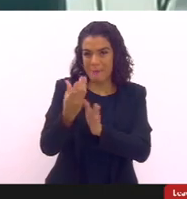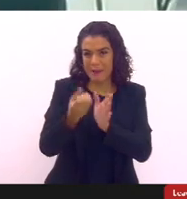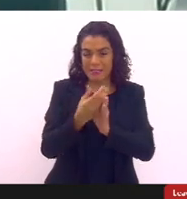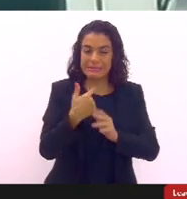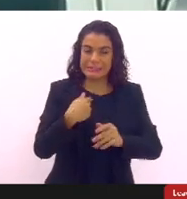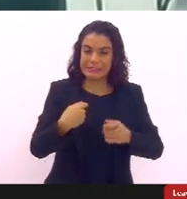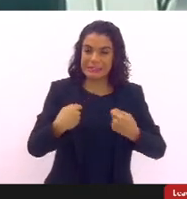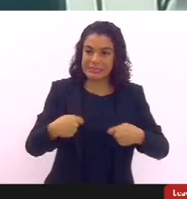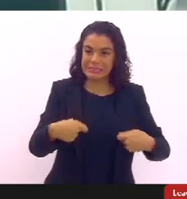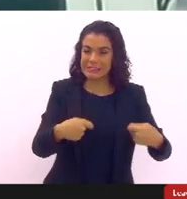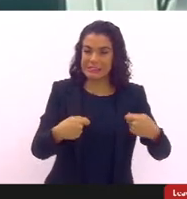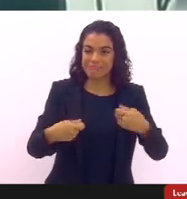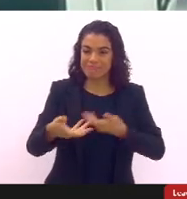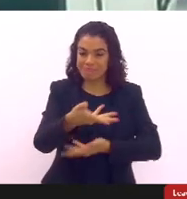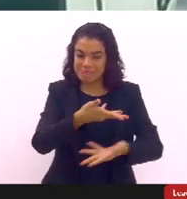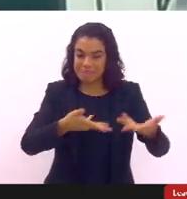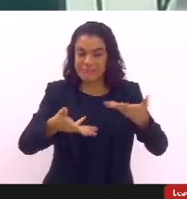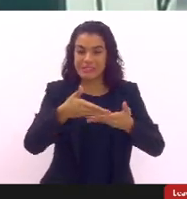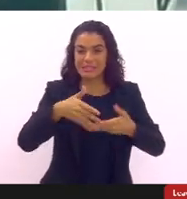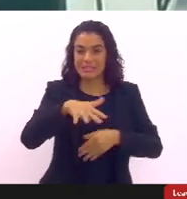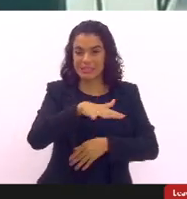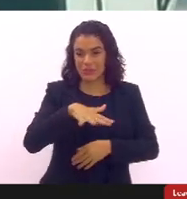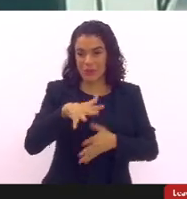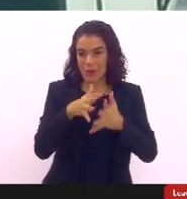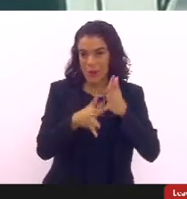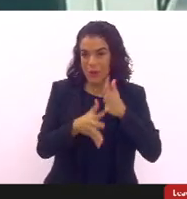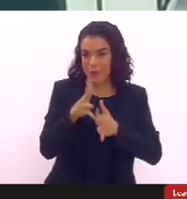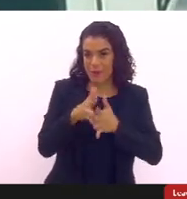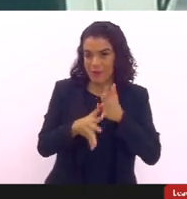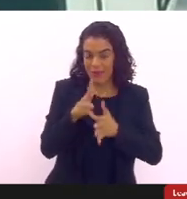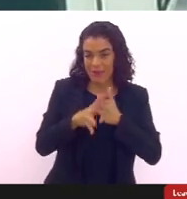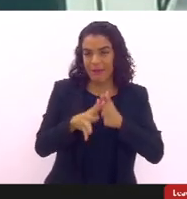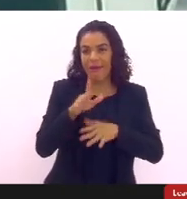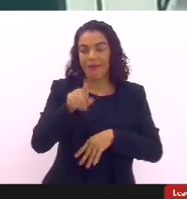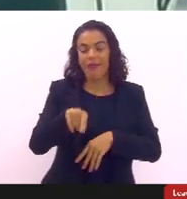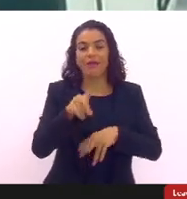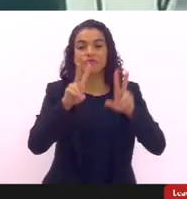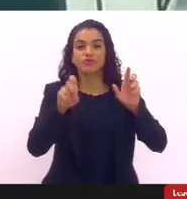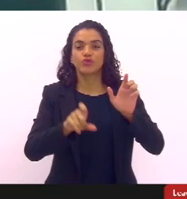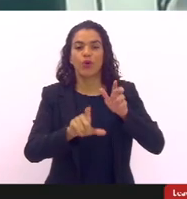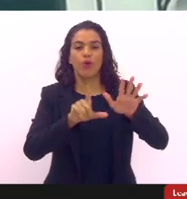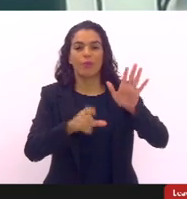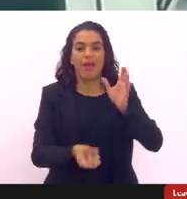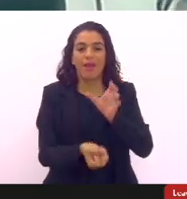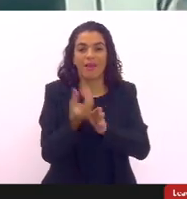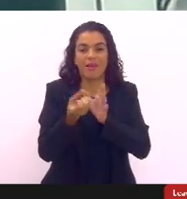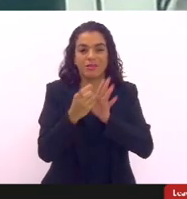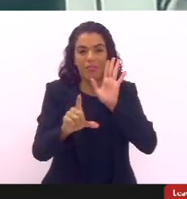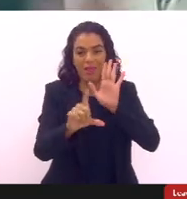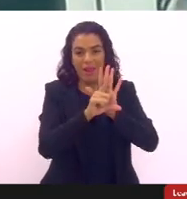lidamos com uma situação muito complicada, que é a questão da legislação. A gente